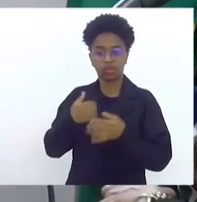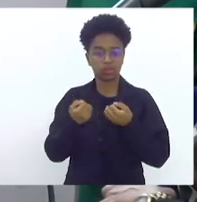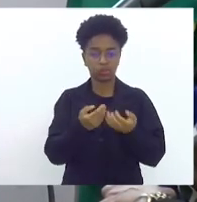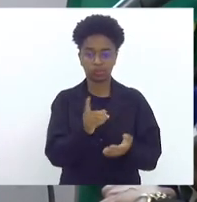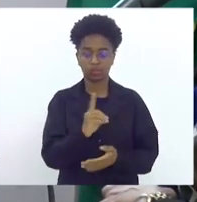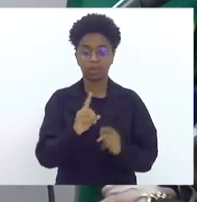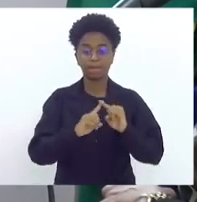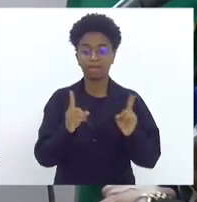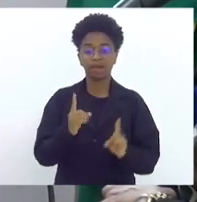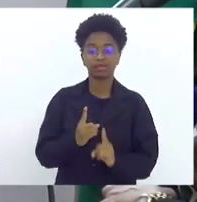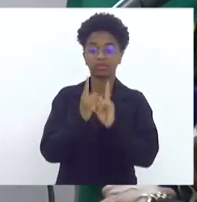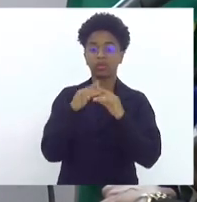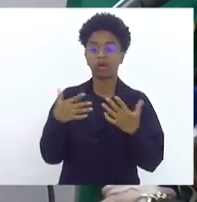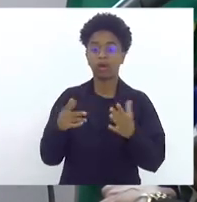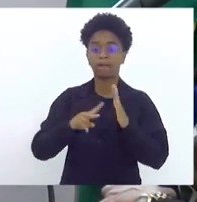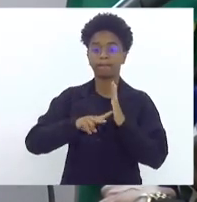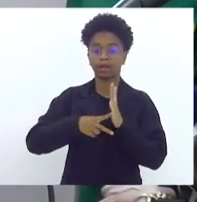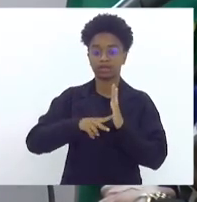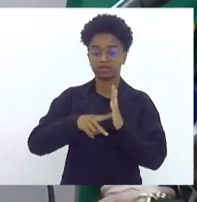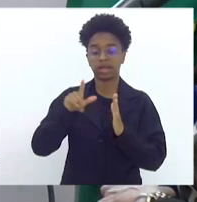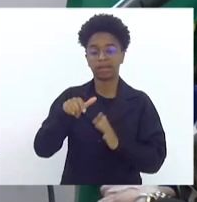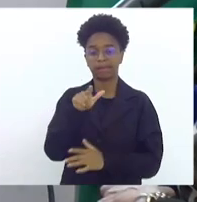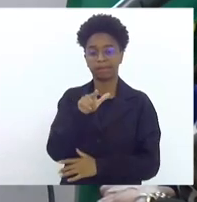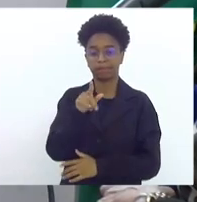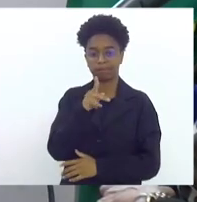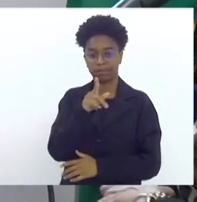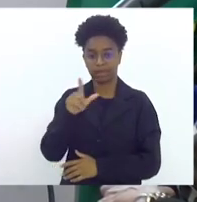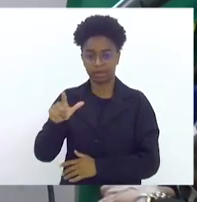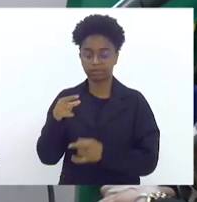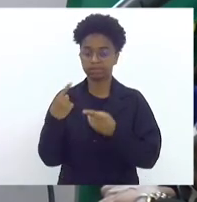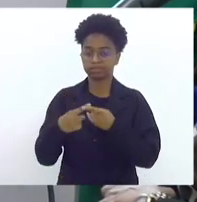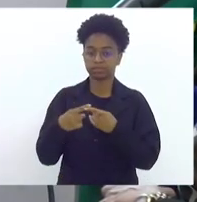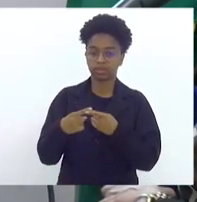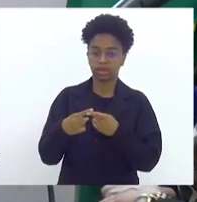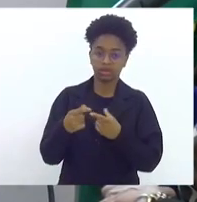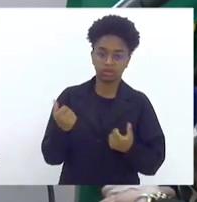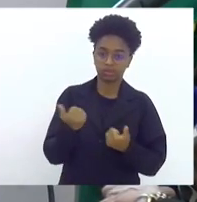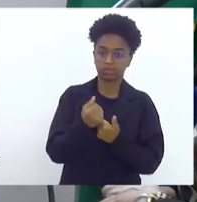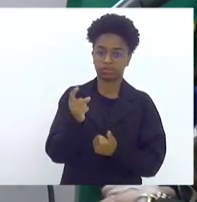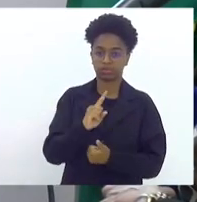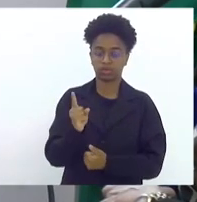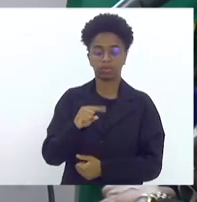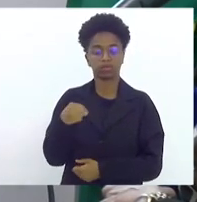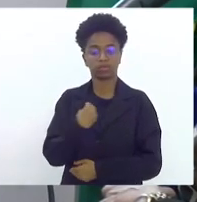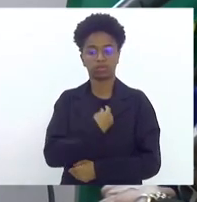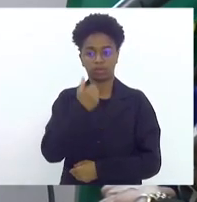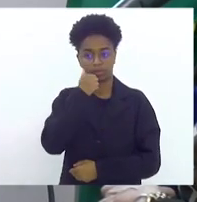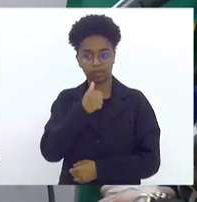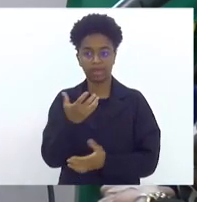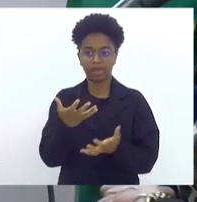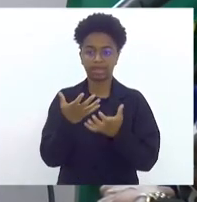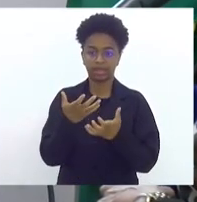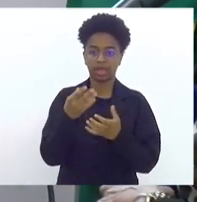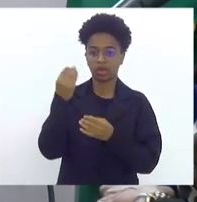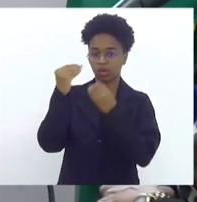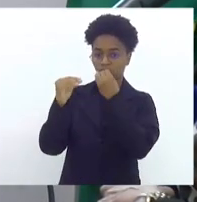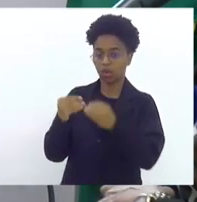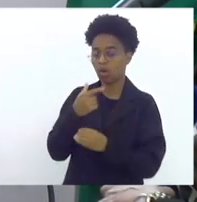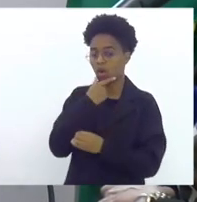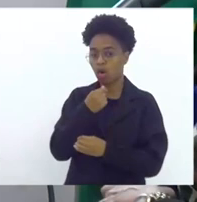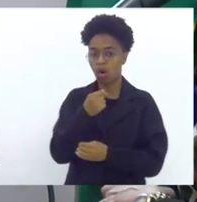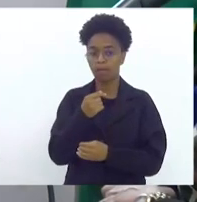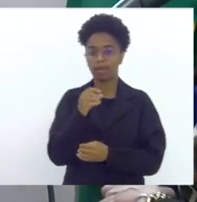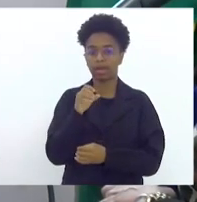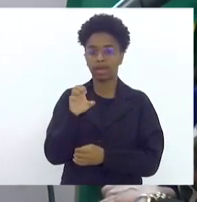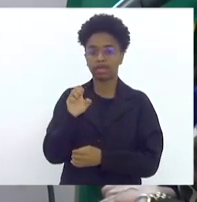mas Adivinha de qual é partido do pl que faz um de serviço a nós mulheres que quer cada vez mais colocar homens escrotos